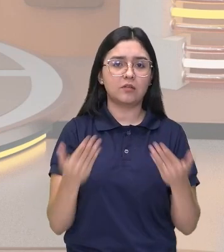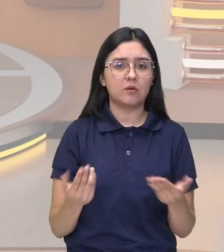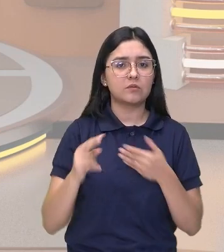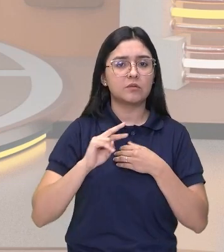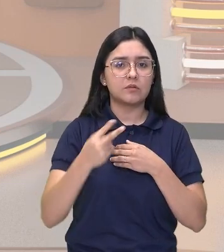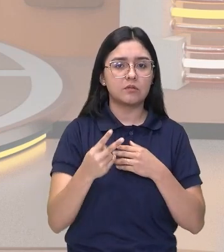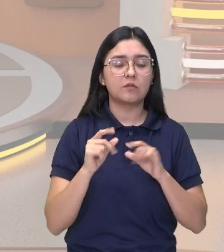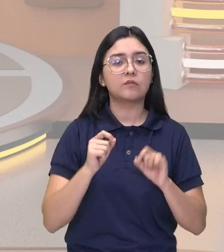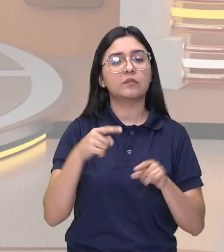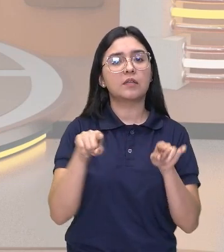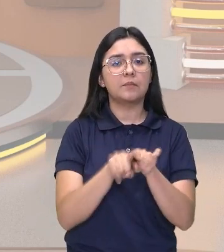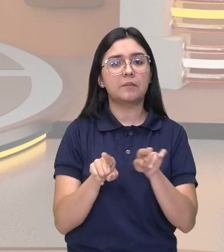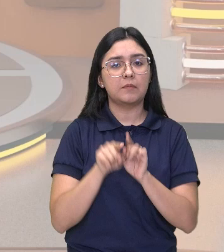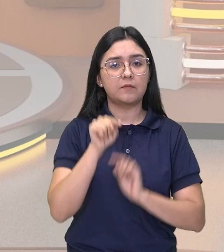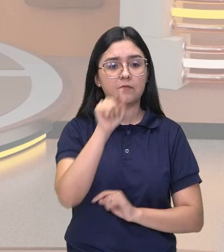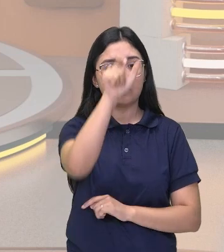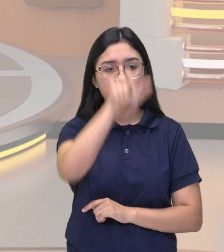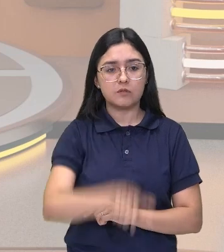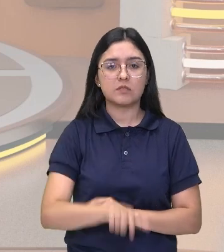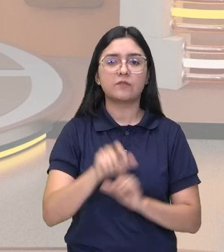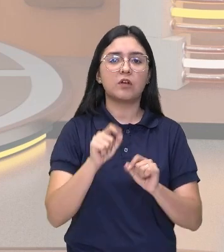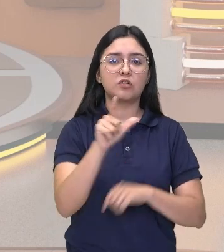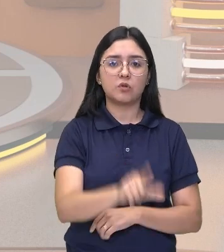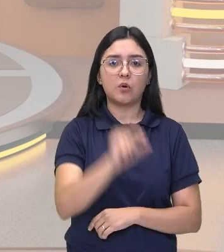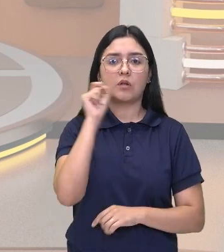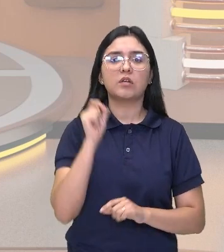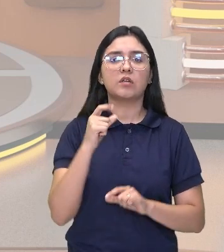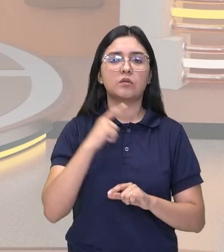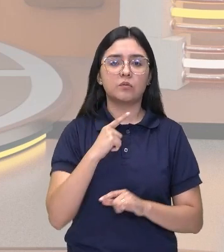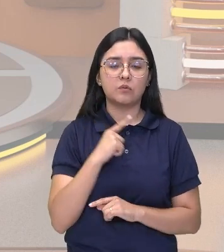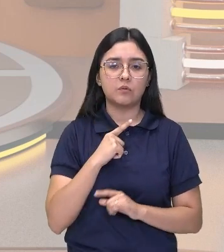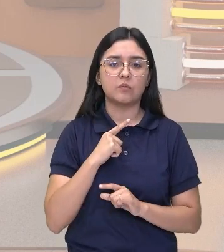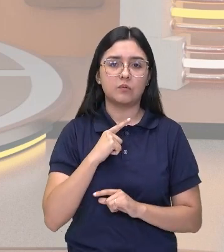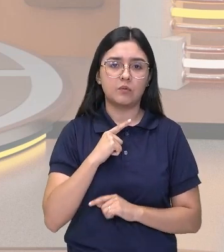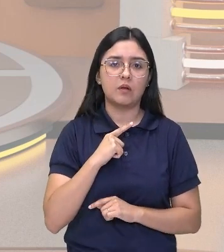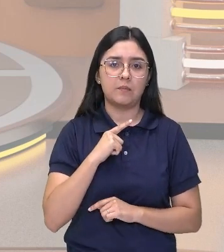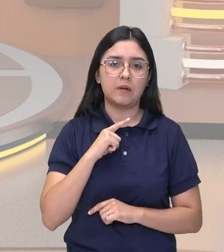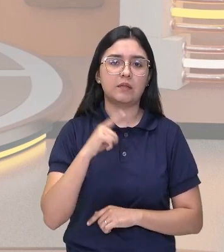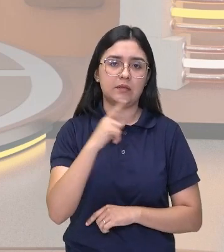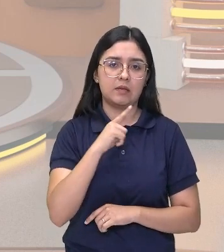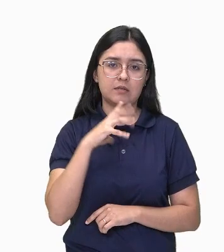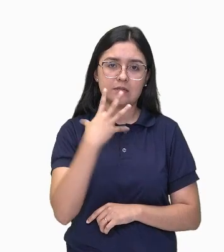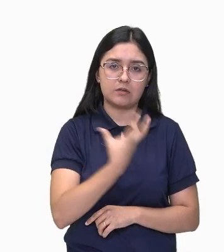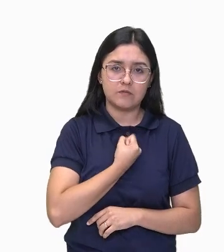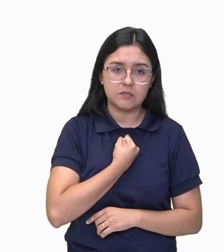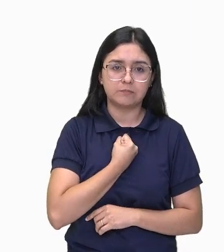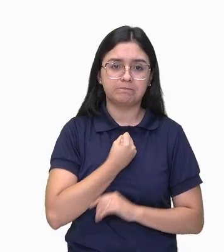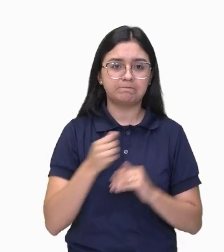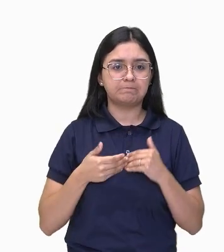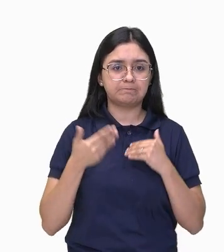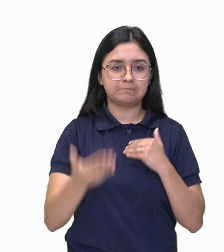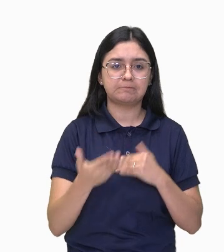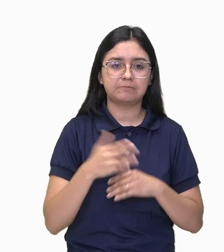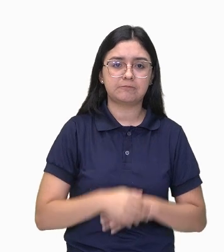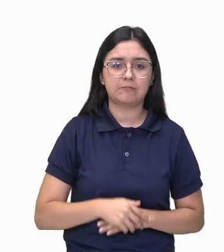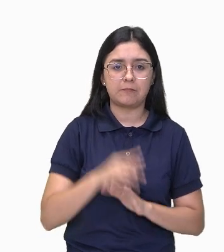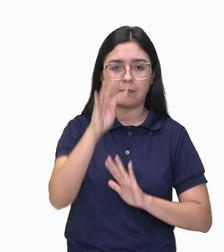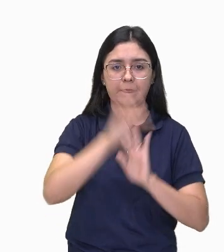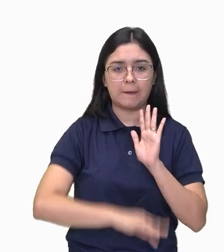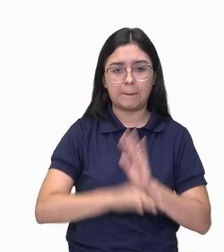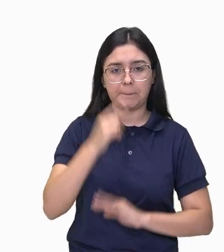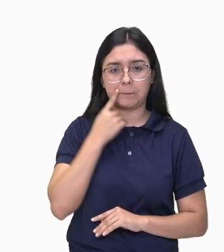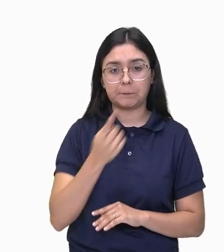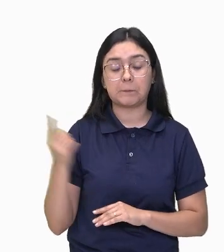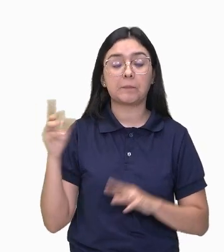consequentemente, sinal que você era predestinado a ser salvo. Vamos ao texto, vamos lá, galera?